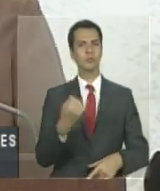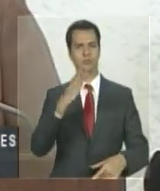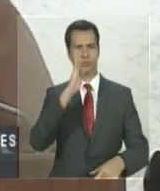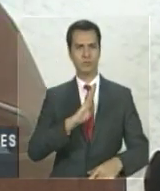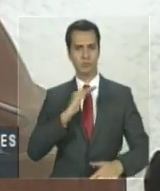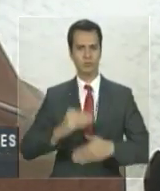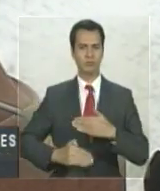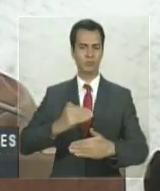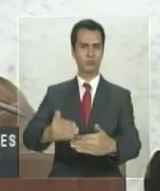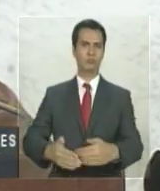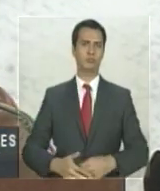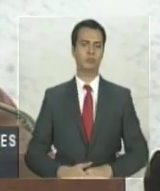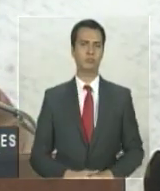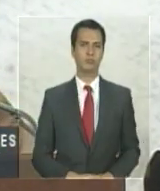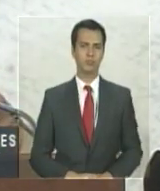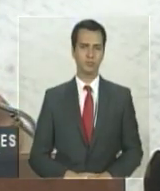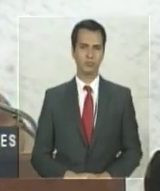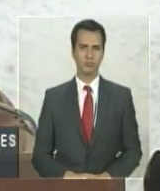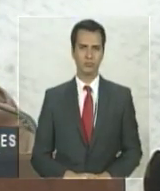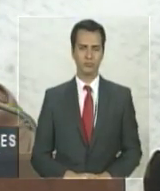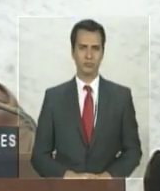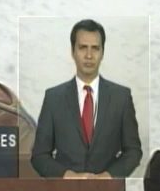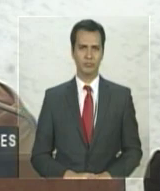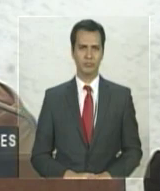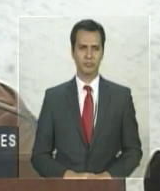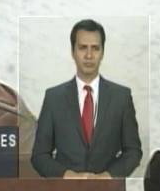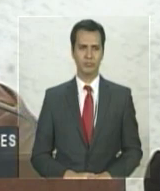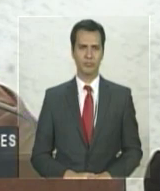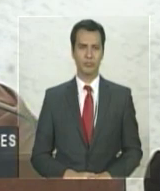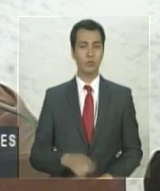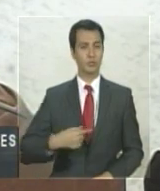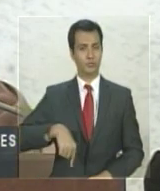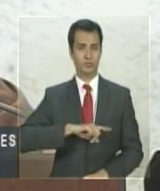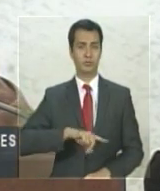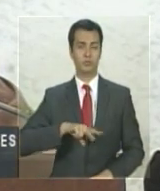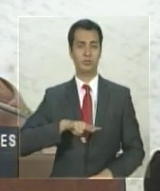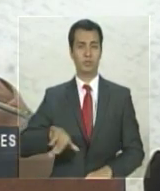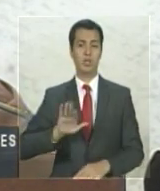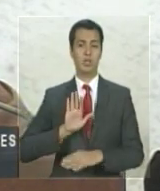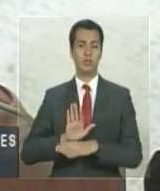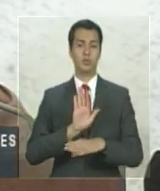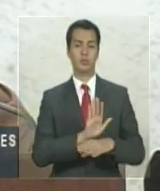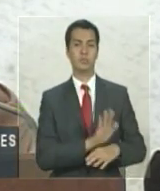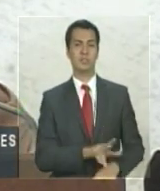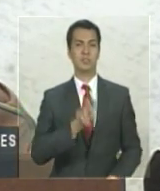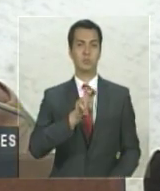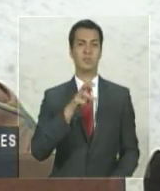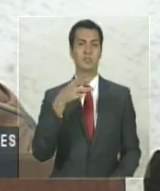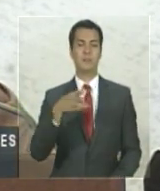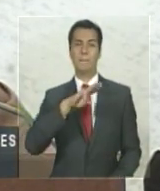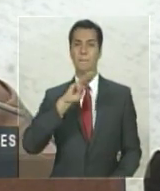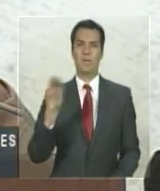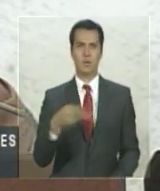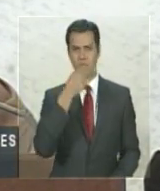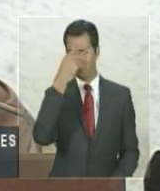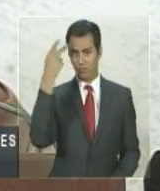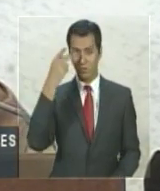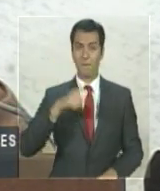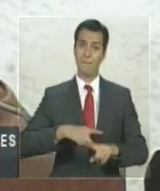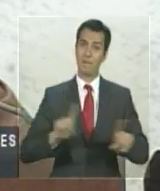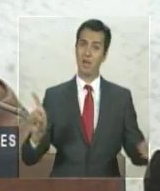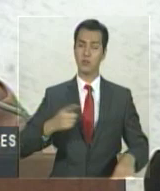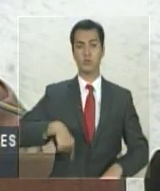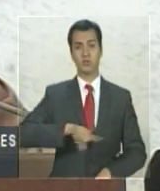país. Nós não vamos beneficiar só 53 milhões, nós vamos beneficiar com esse projeto,